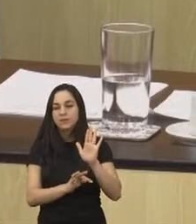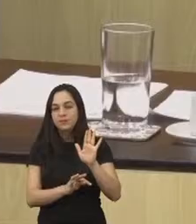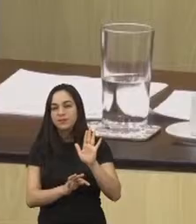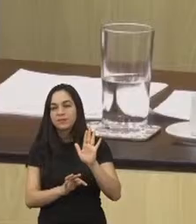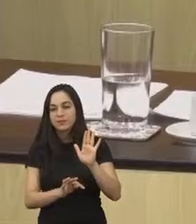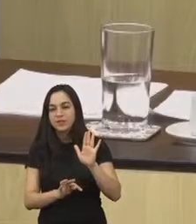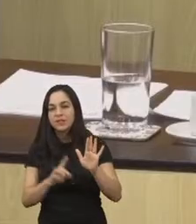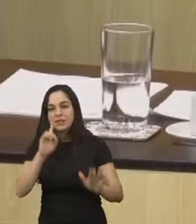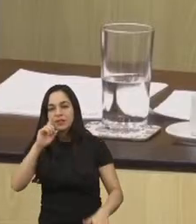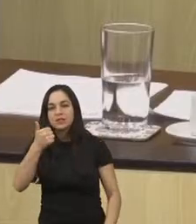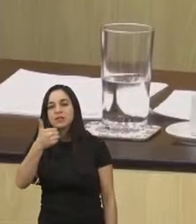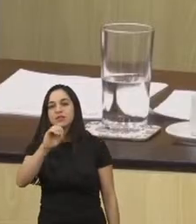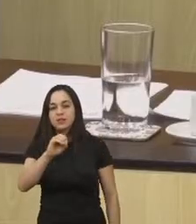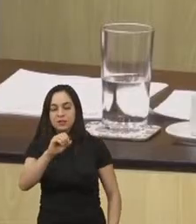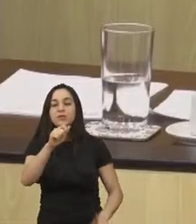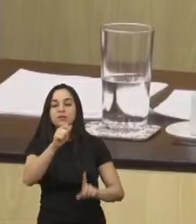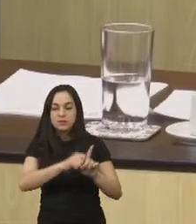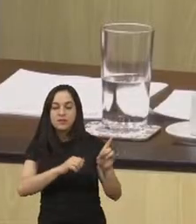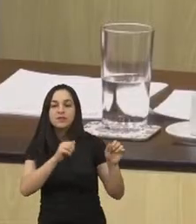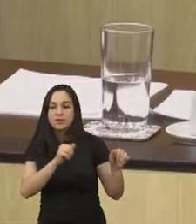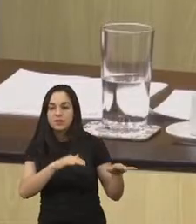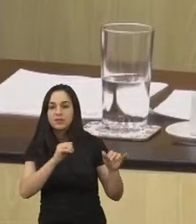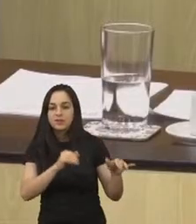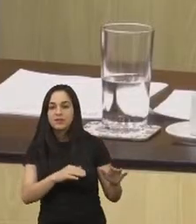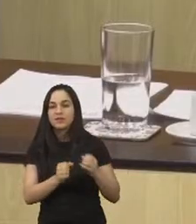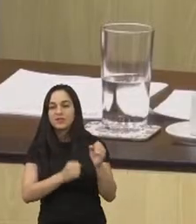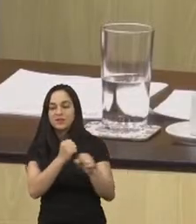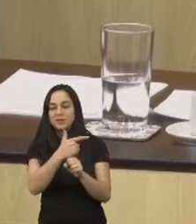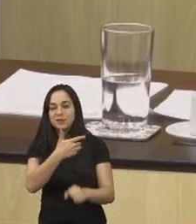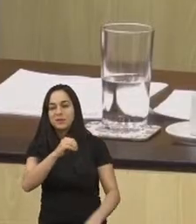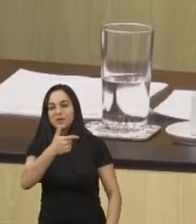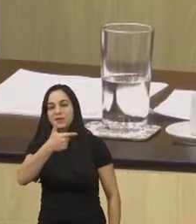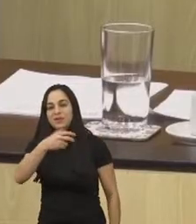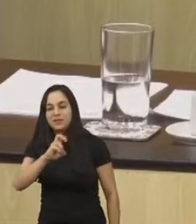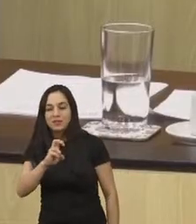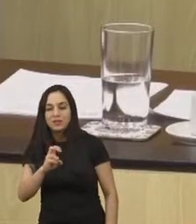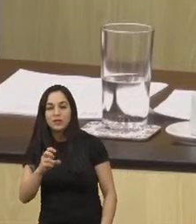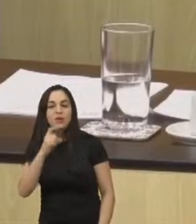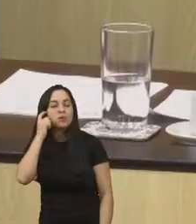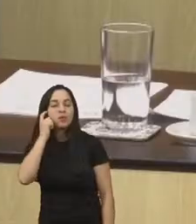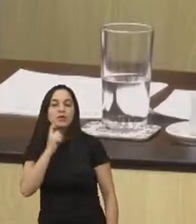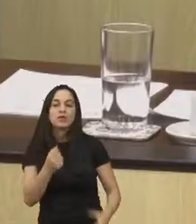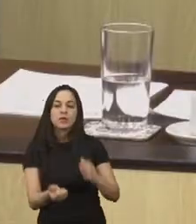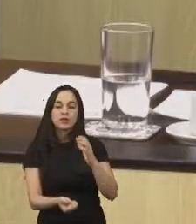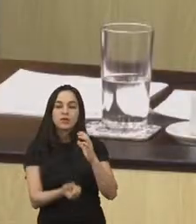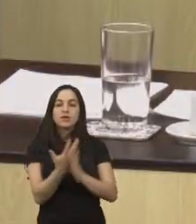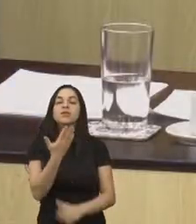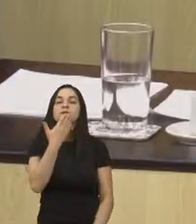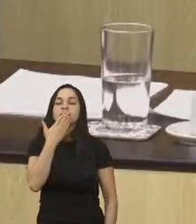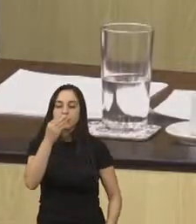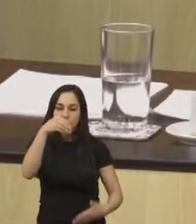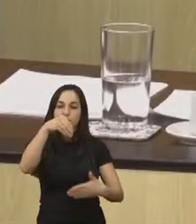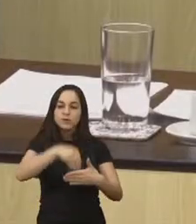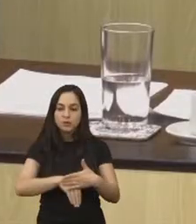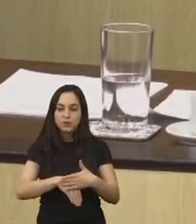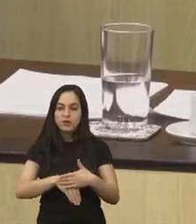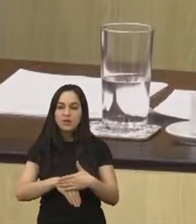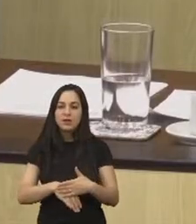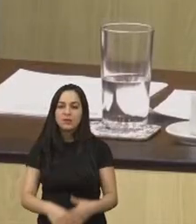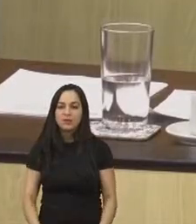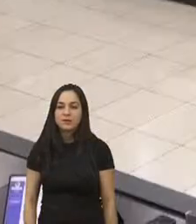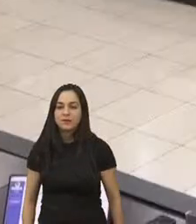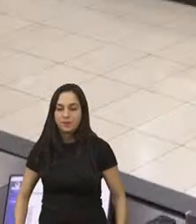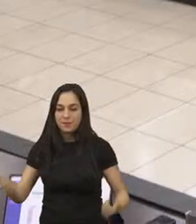10 de setembro de 2025. Autoria, vereador Gabriel Belém. Foi pedido votação.